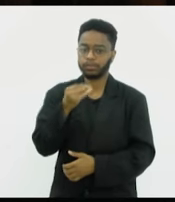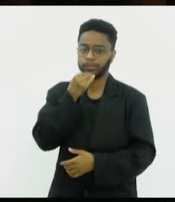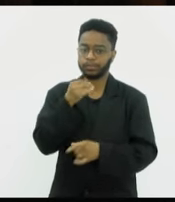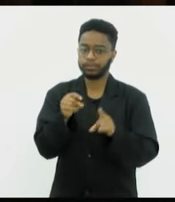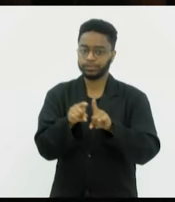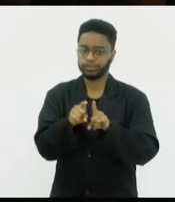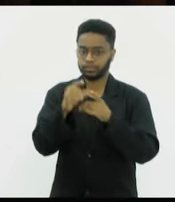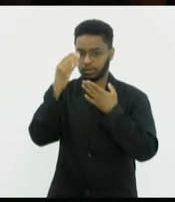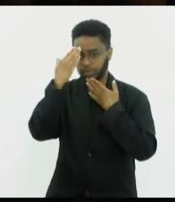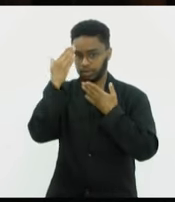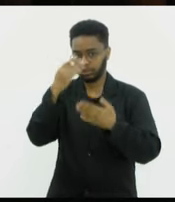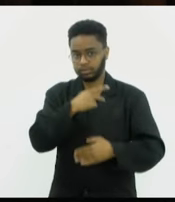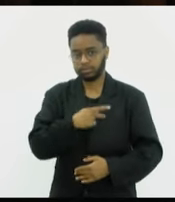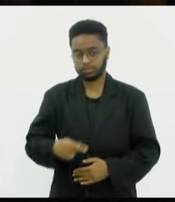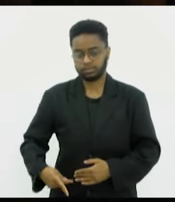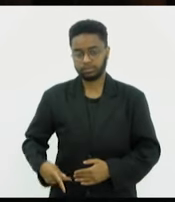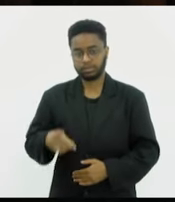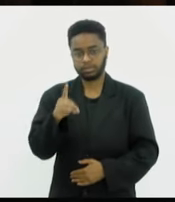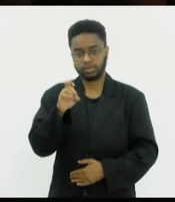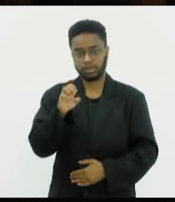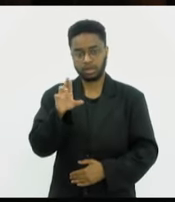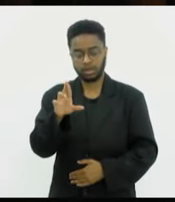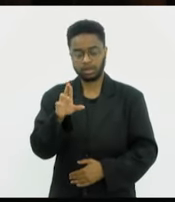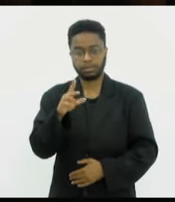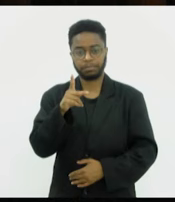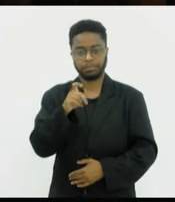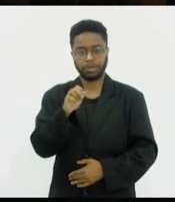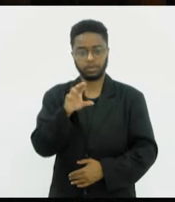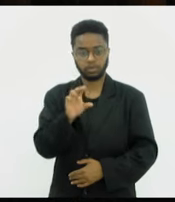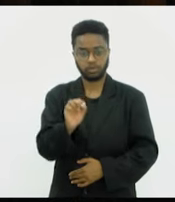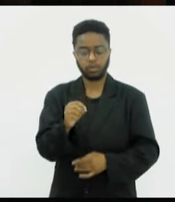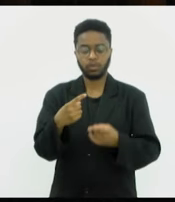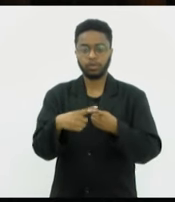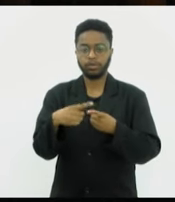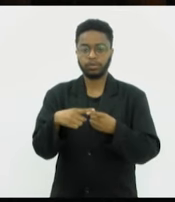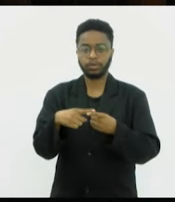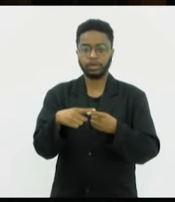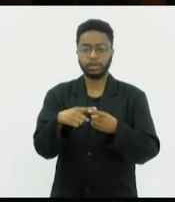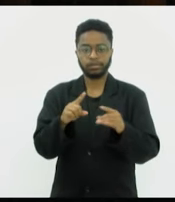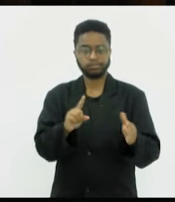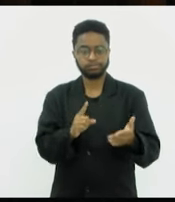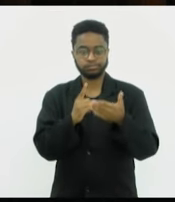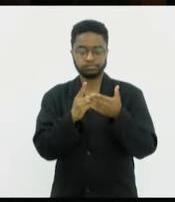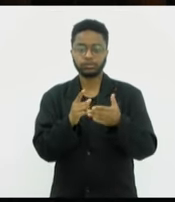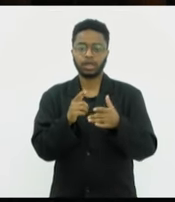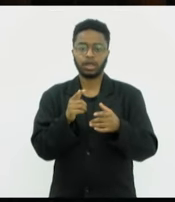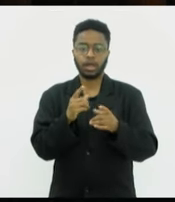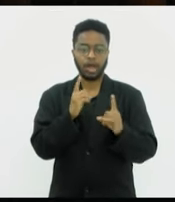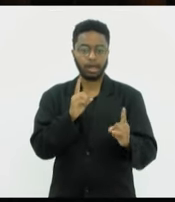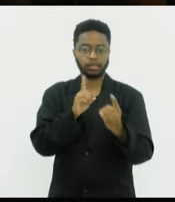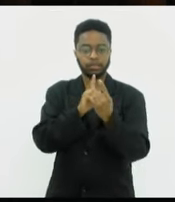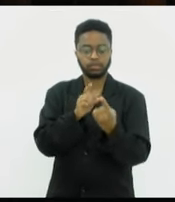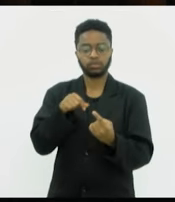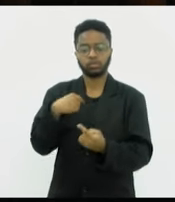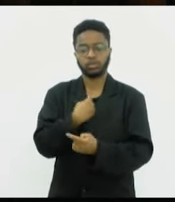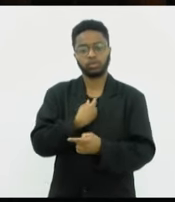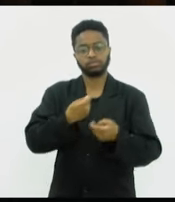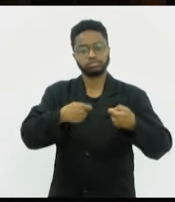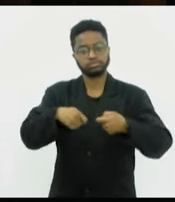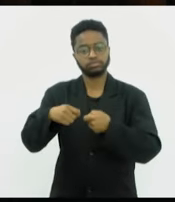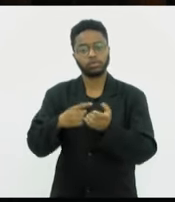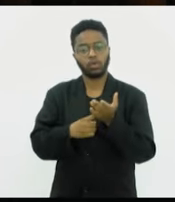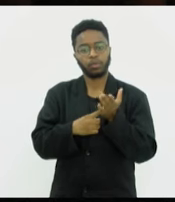para agradecer ao presidente do DR, Pedro Ramos, que nos atendeu numa demanda muito importante, já era um